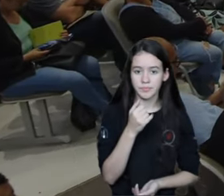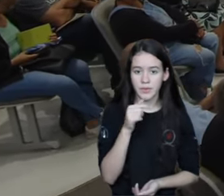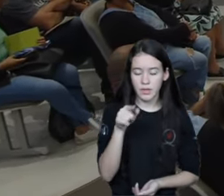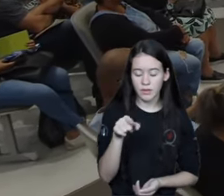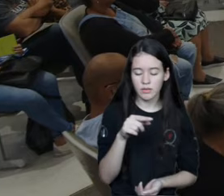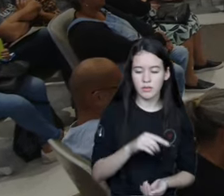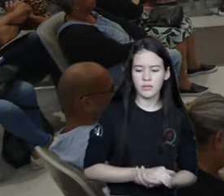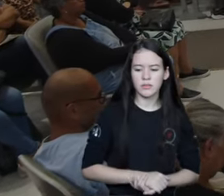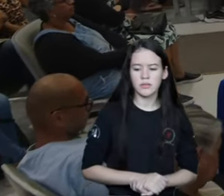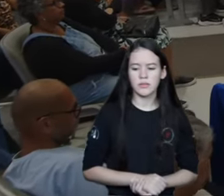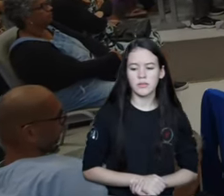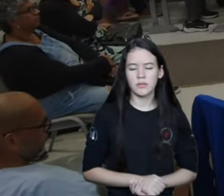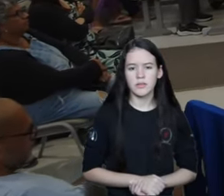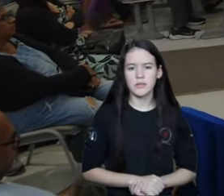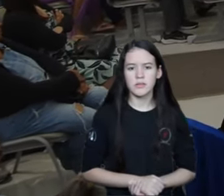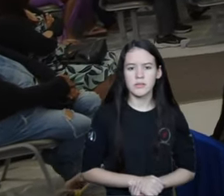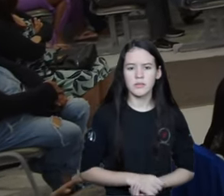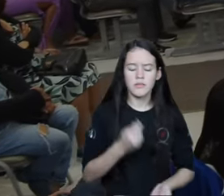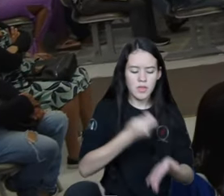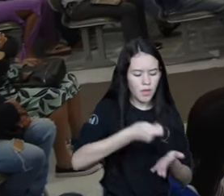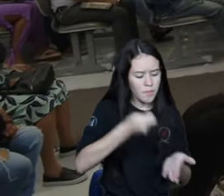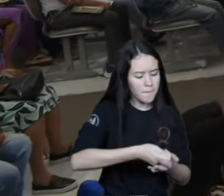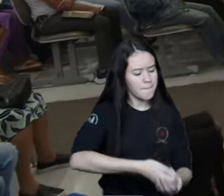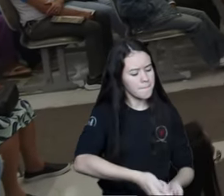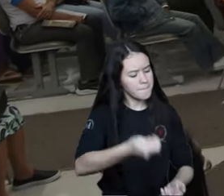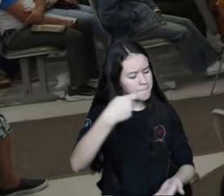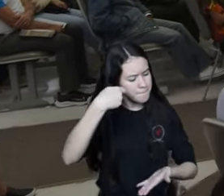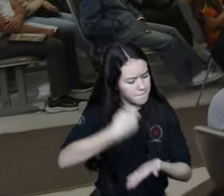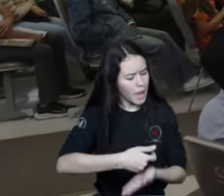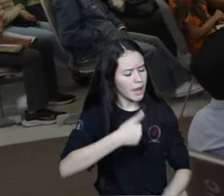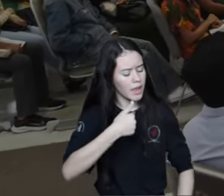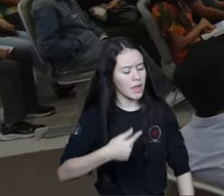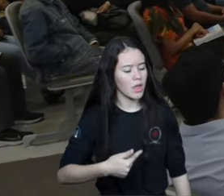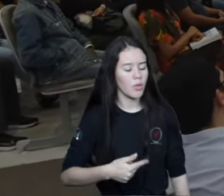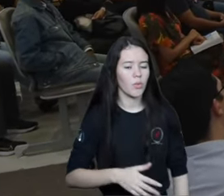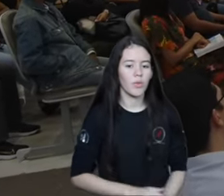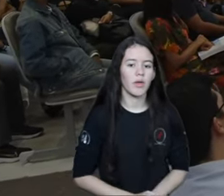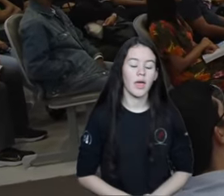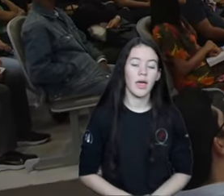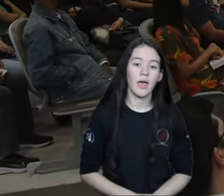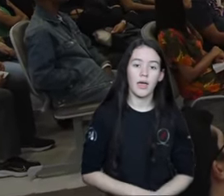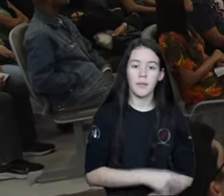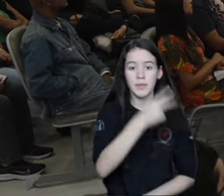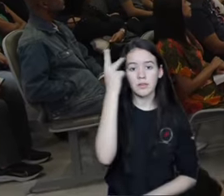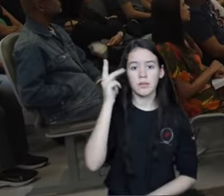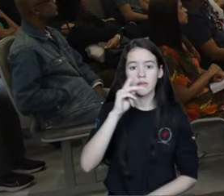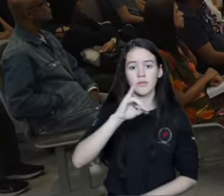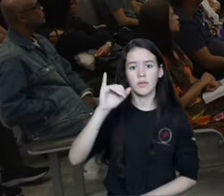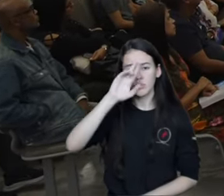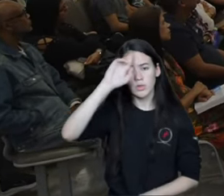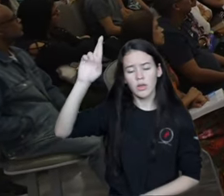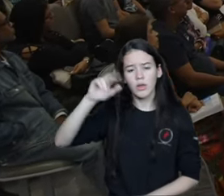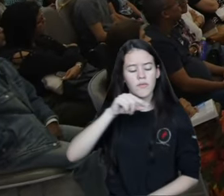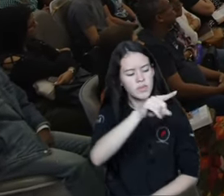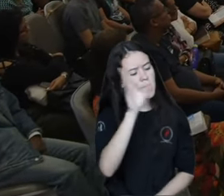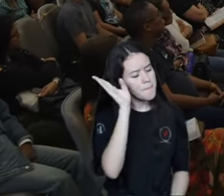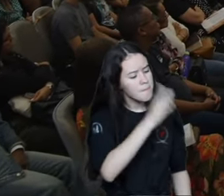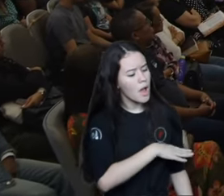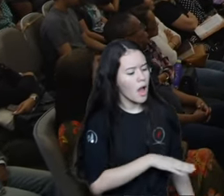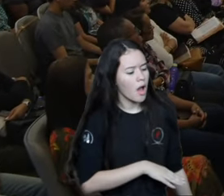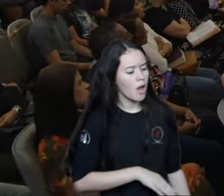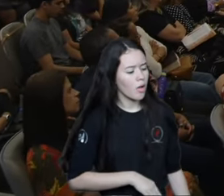ele aperta ele exige do cara devolução o pessoal vai falar para o senhor o senhor diz assim você é mau